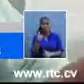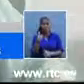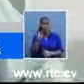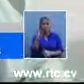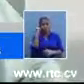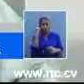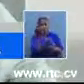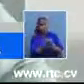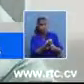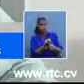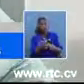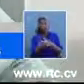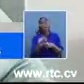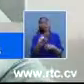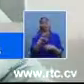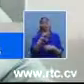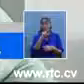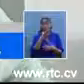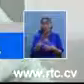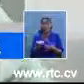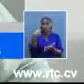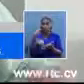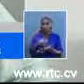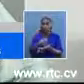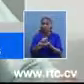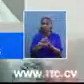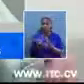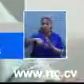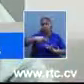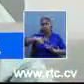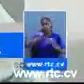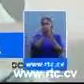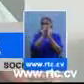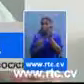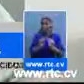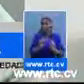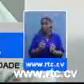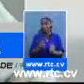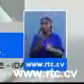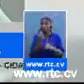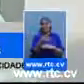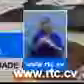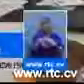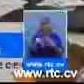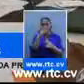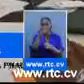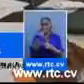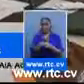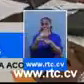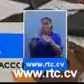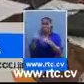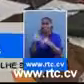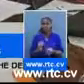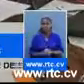um melhor monitoramento e uma possibilidade de financiamento de recursos internacionais para realizar as ações.